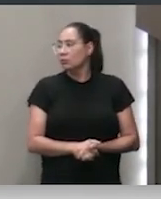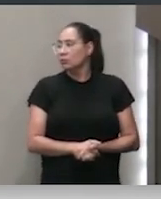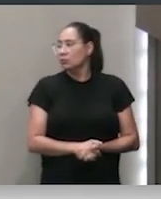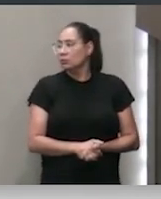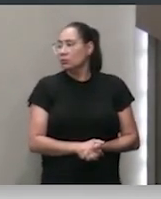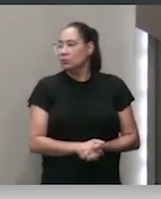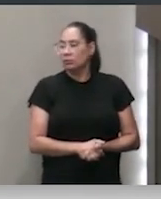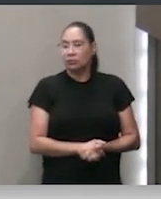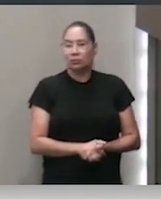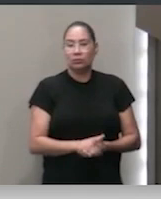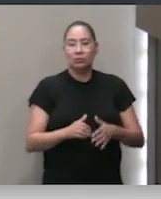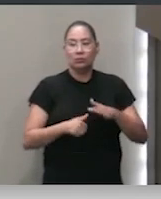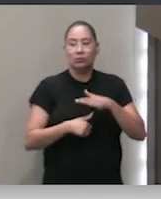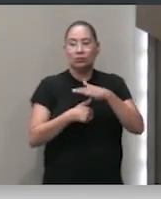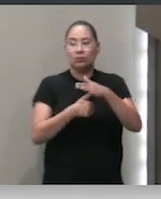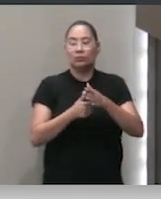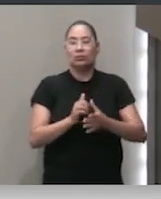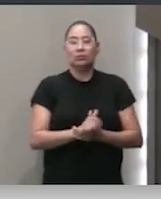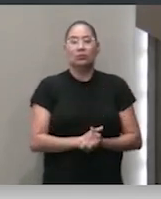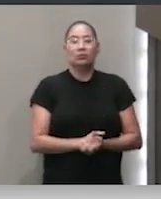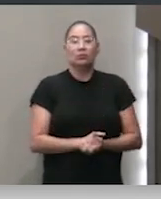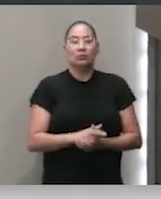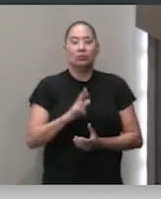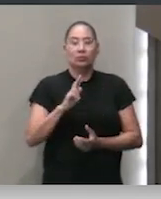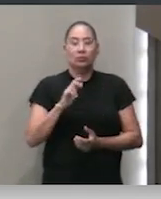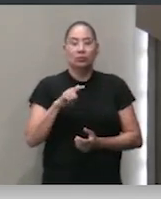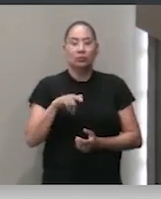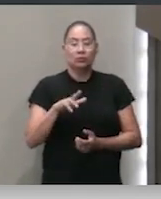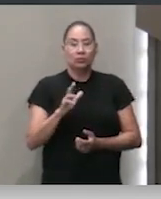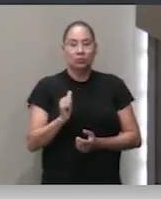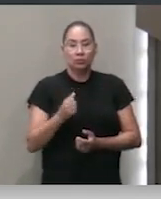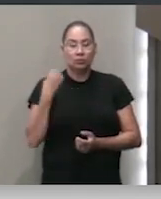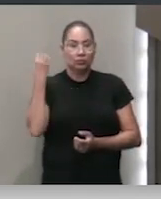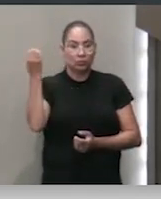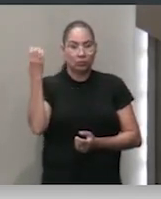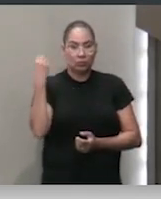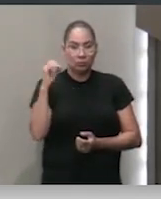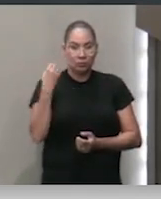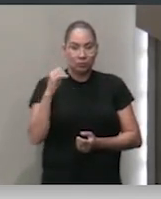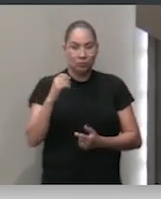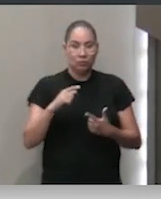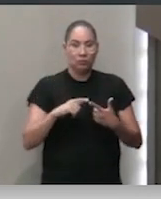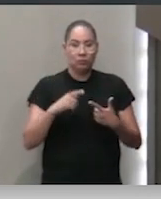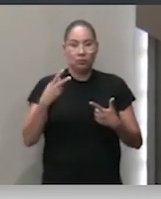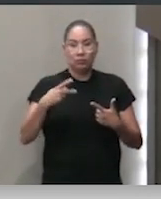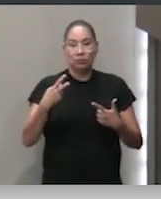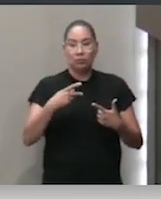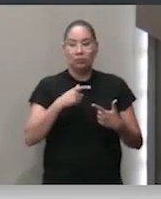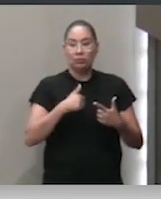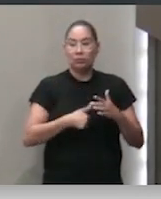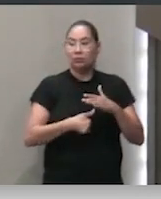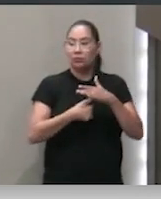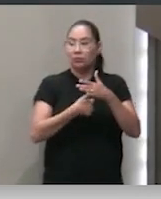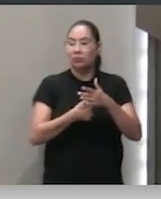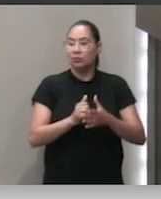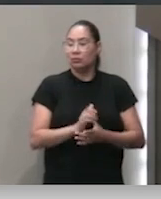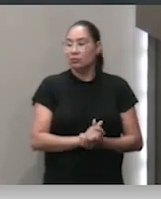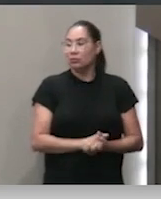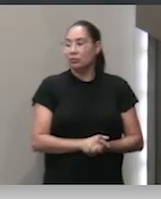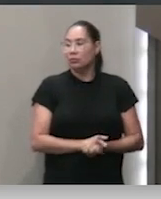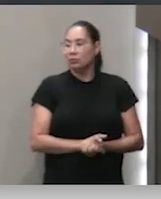regimento. Liderança de oposição, vereadora Regina está na viagem em Porto Alegre, vice-líder de oposição é